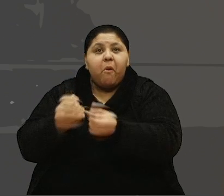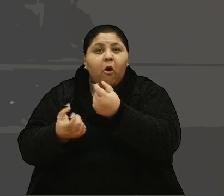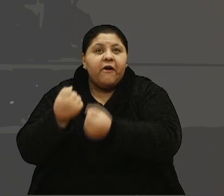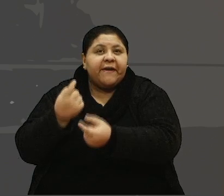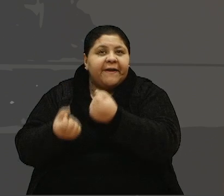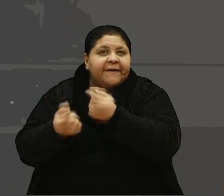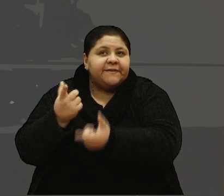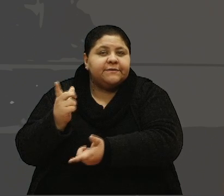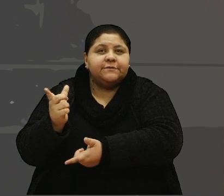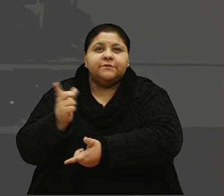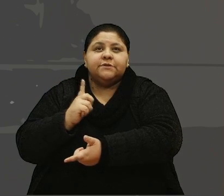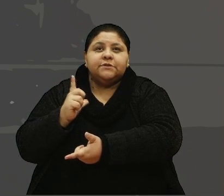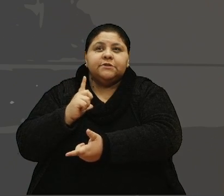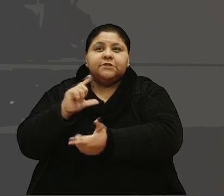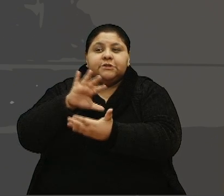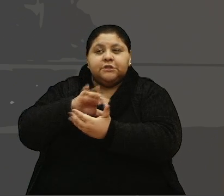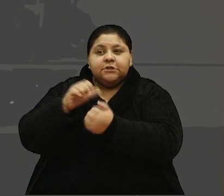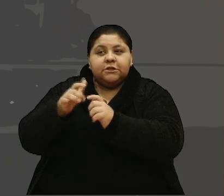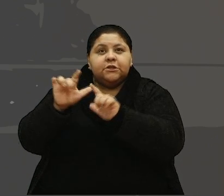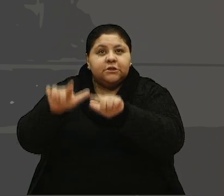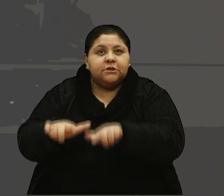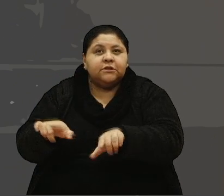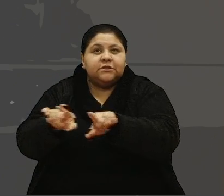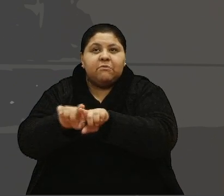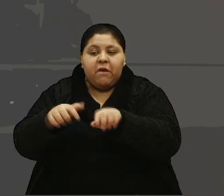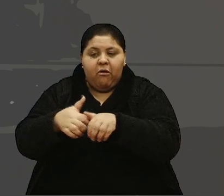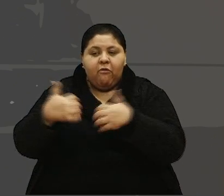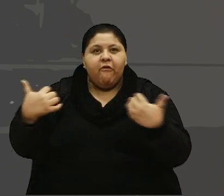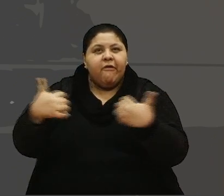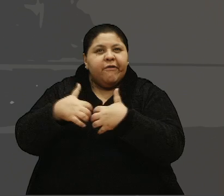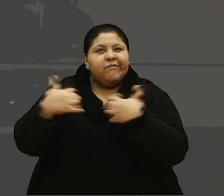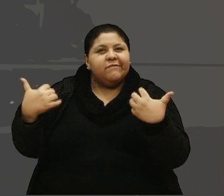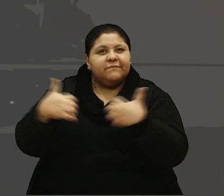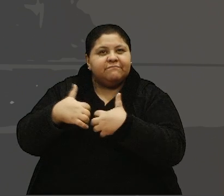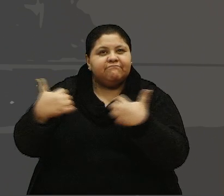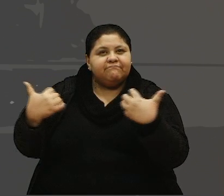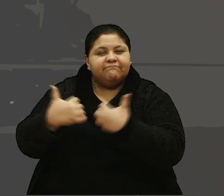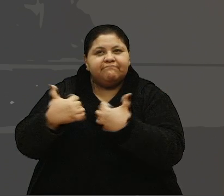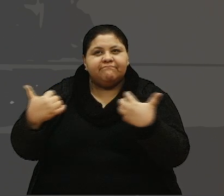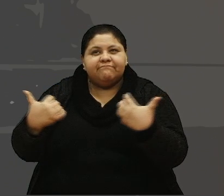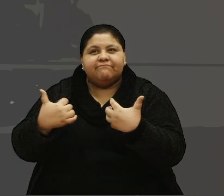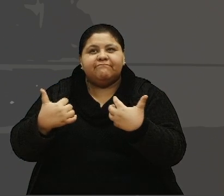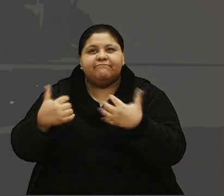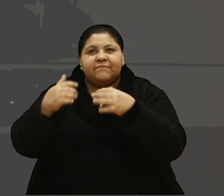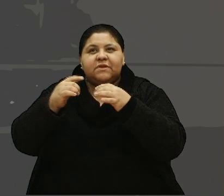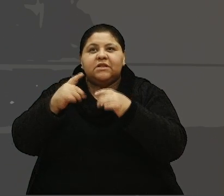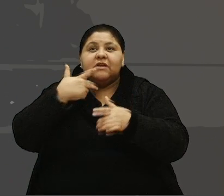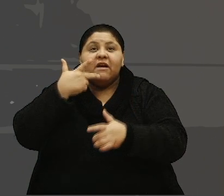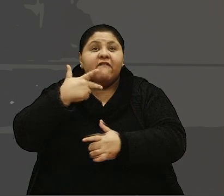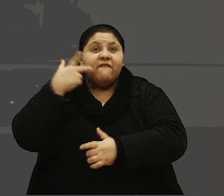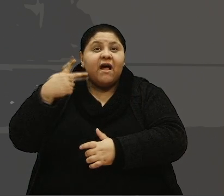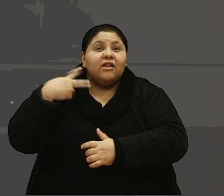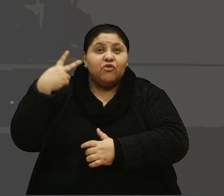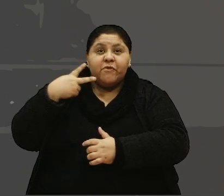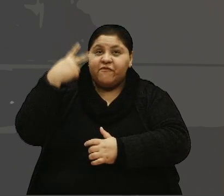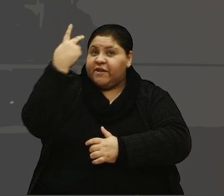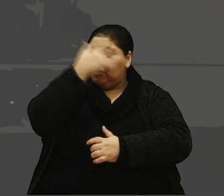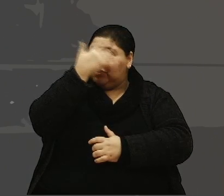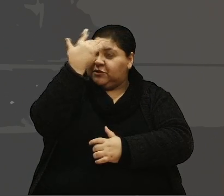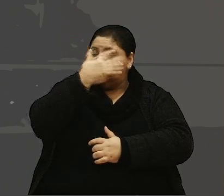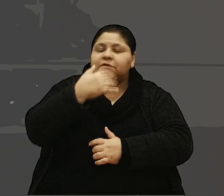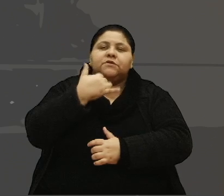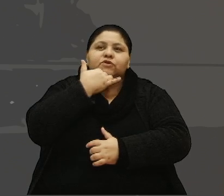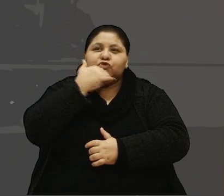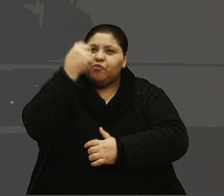teve artistas locais lá tocando gaita, sanfona, ali o discurso do nosso prefeito Agiló. E